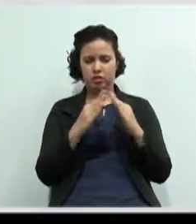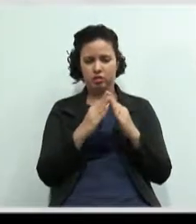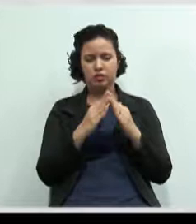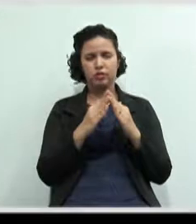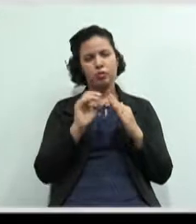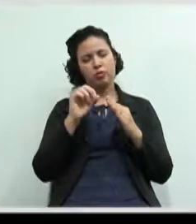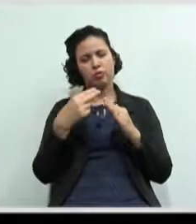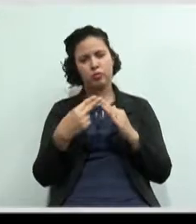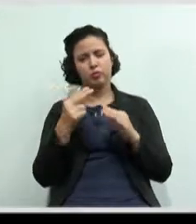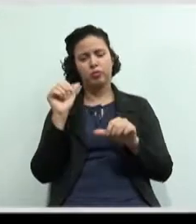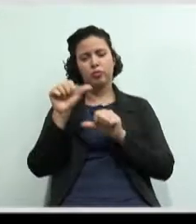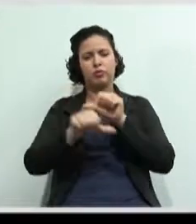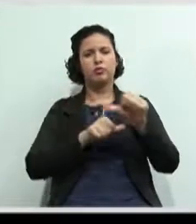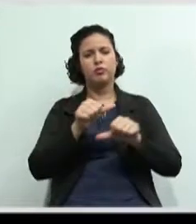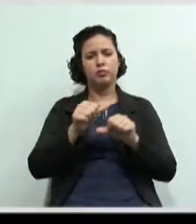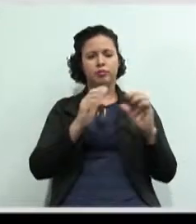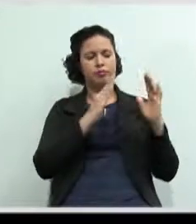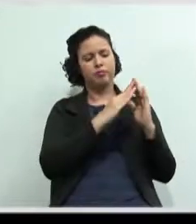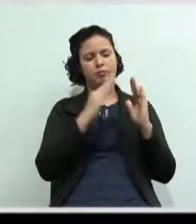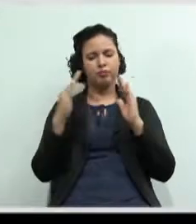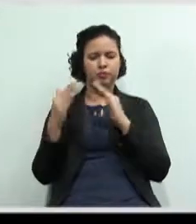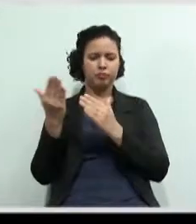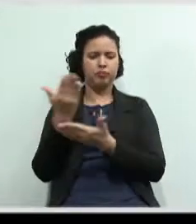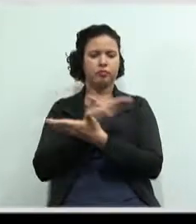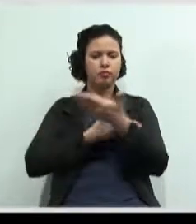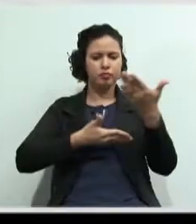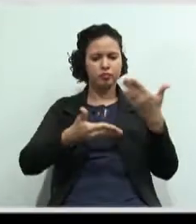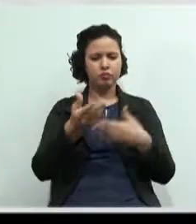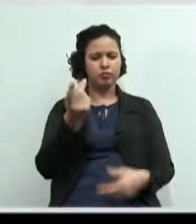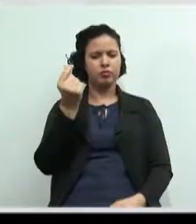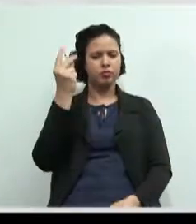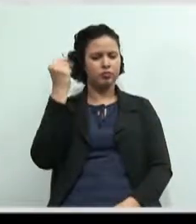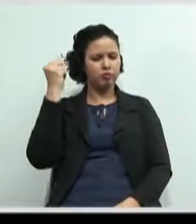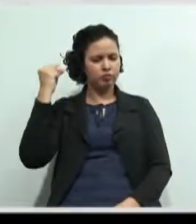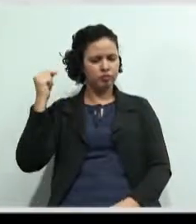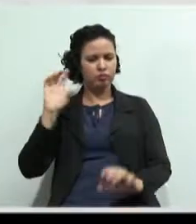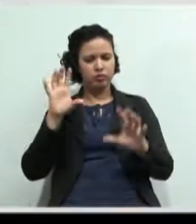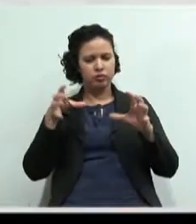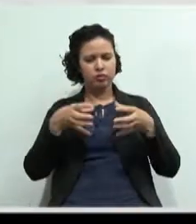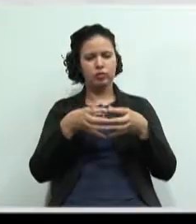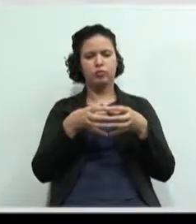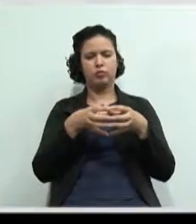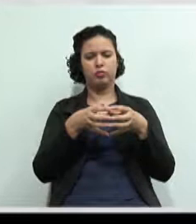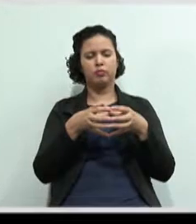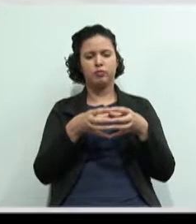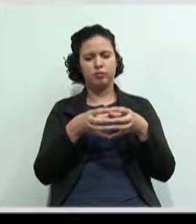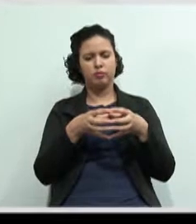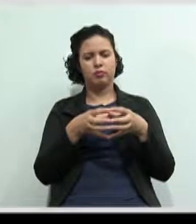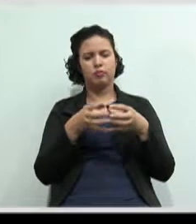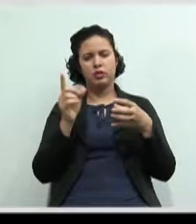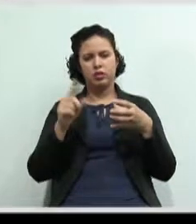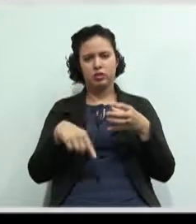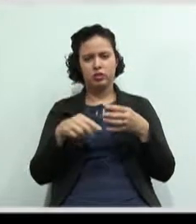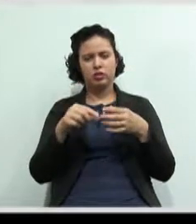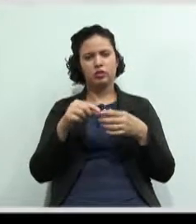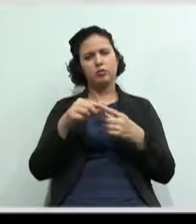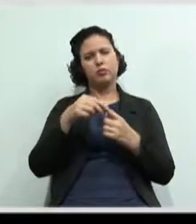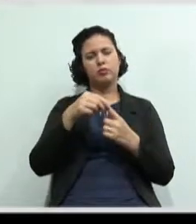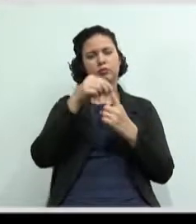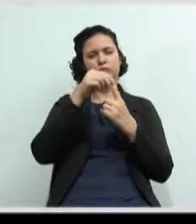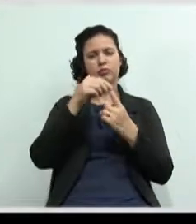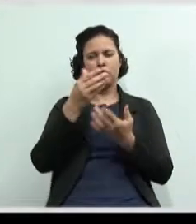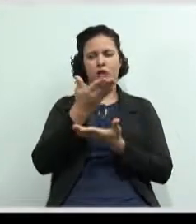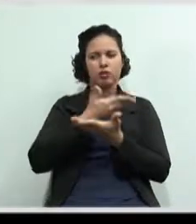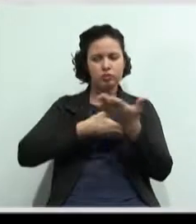praça mesmo. Alguns povos da antiguidade, como os fenícios, destacaram-se intensificando as trocas, e com isto